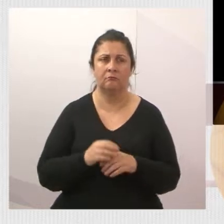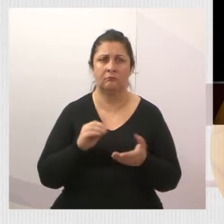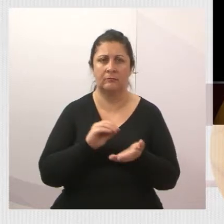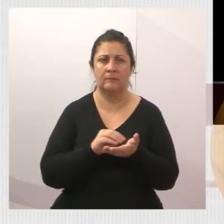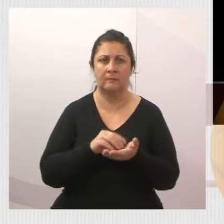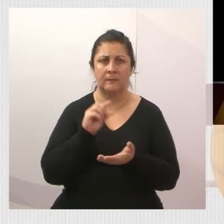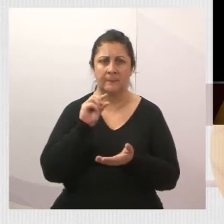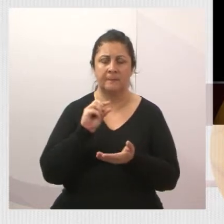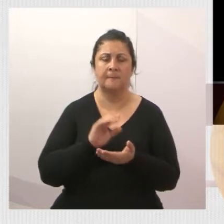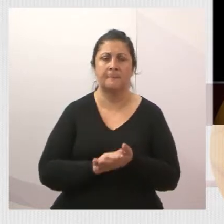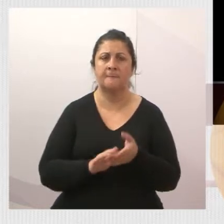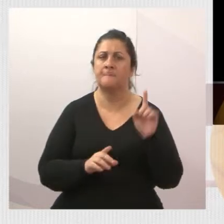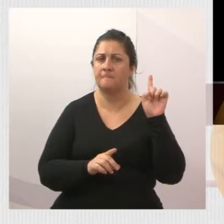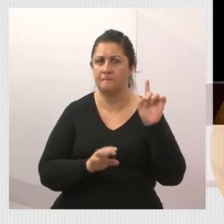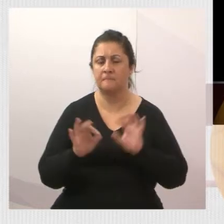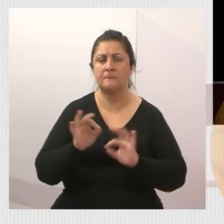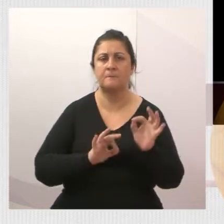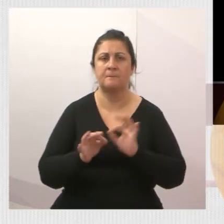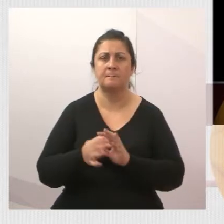concluir